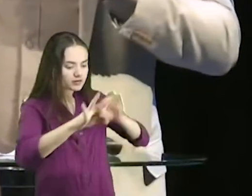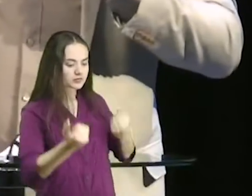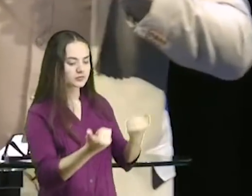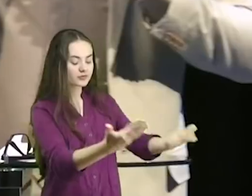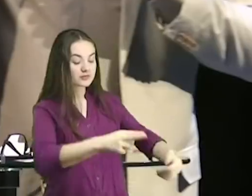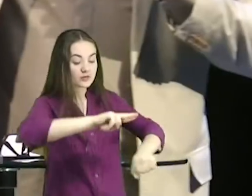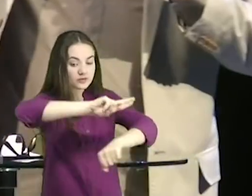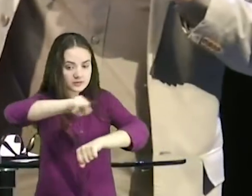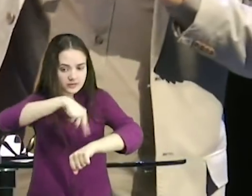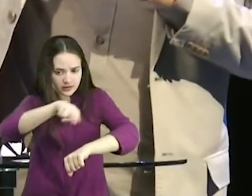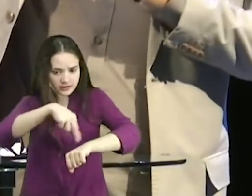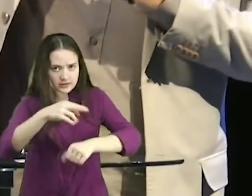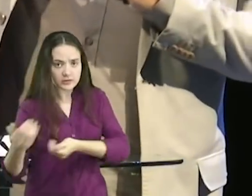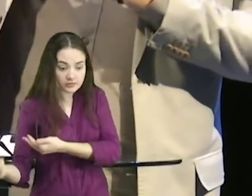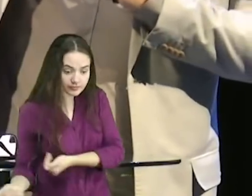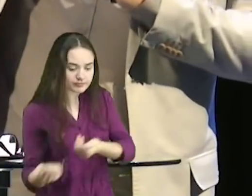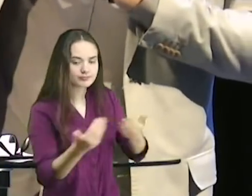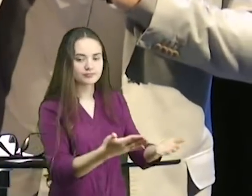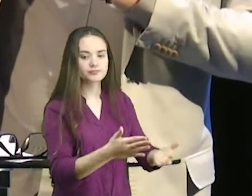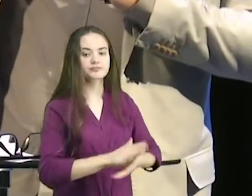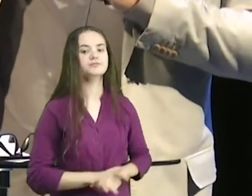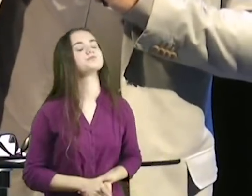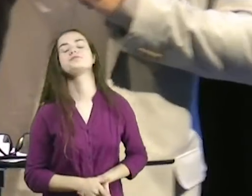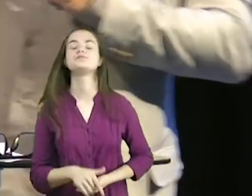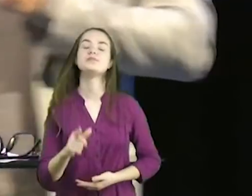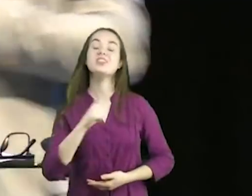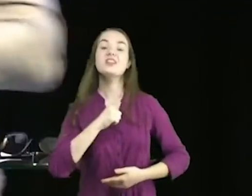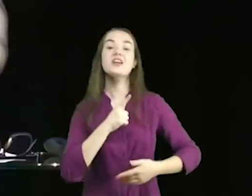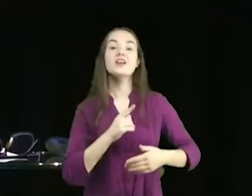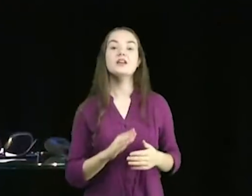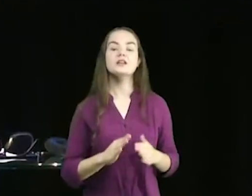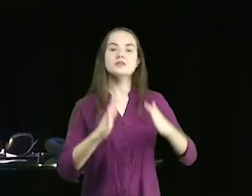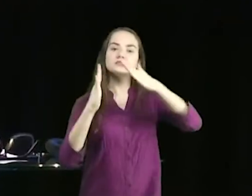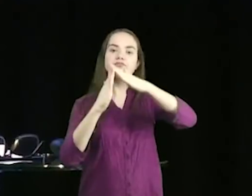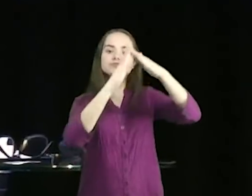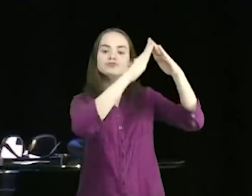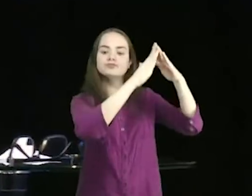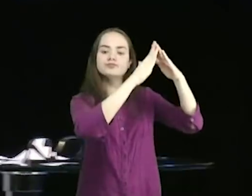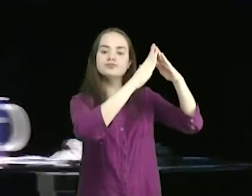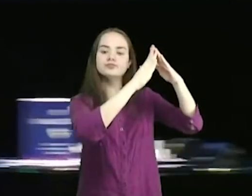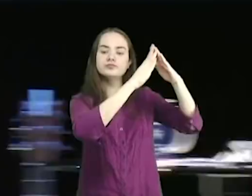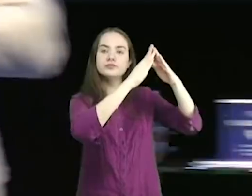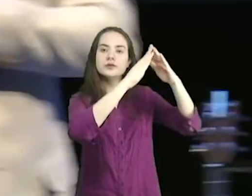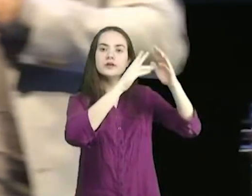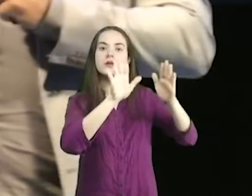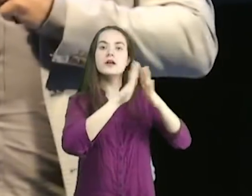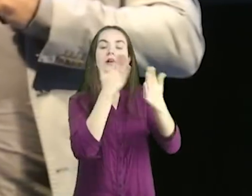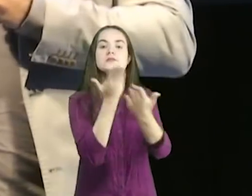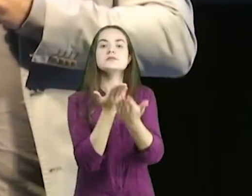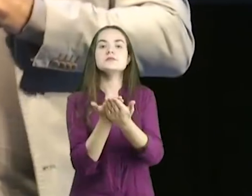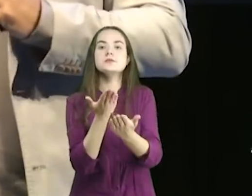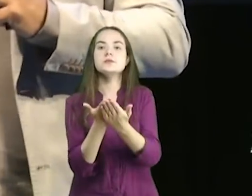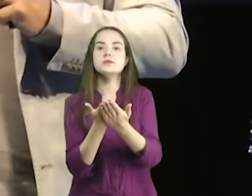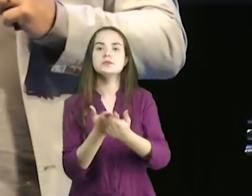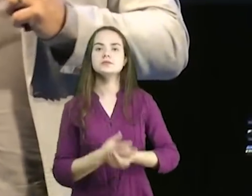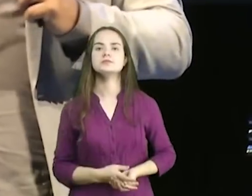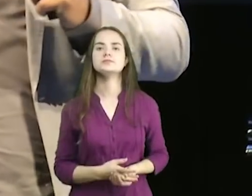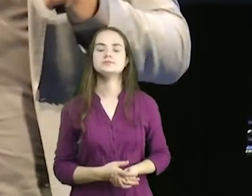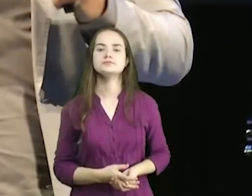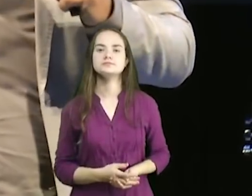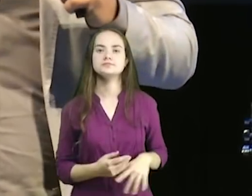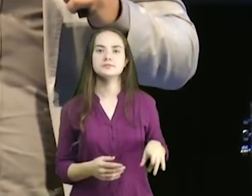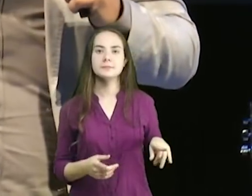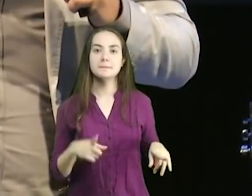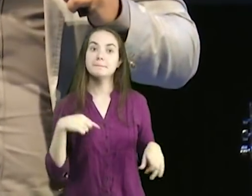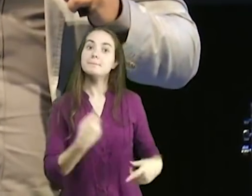Isso aqui é alguma coisa demais para a gente, uma escola? Gente, qual o tamanho do teu Deus? Qual o tamanho do meu? Isso aqui